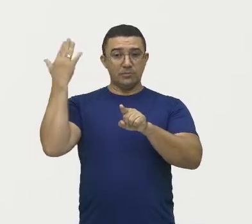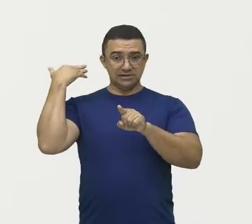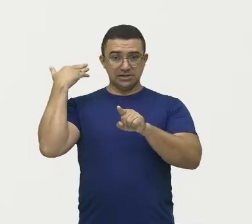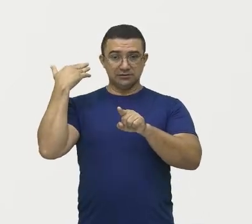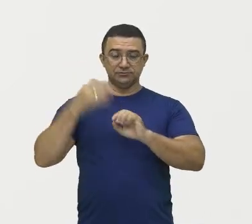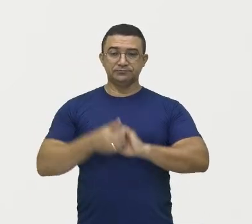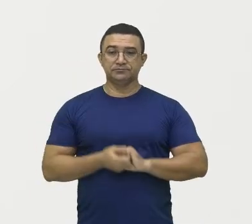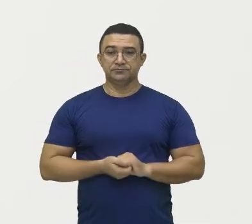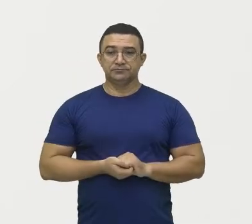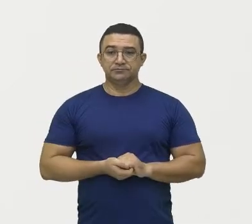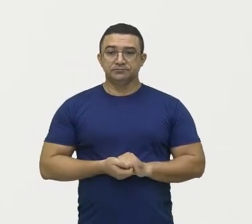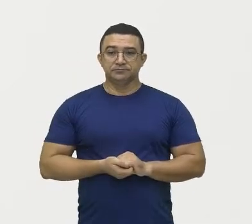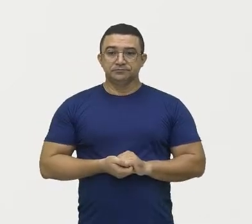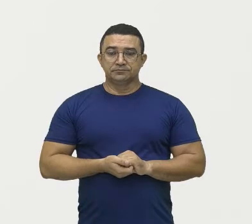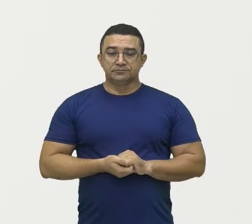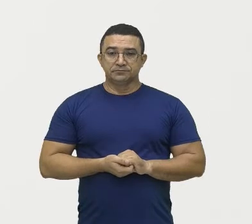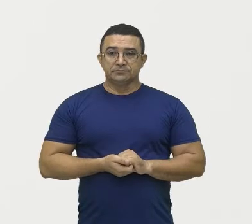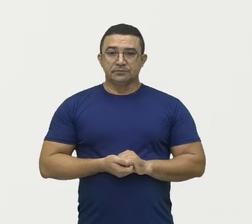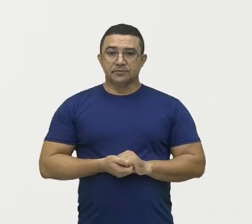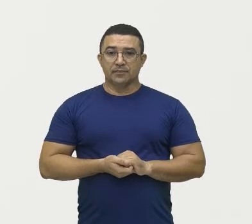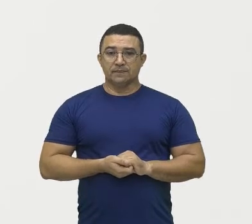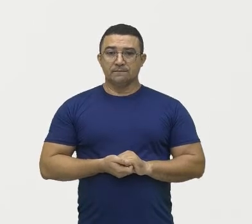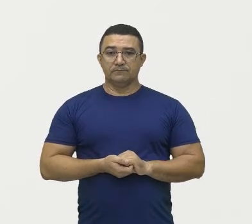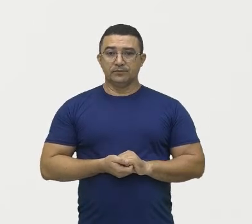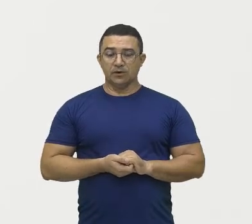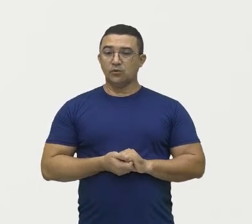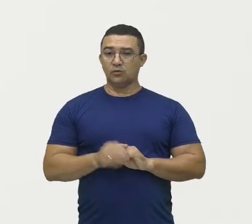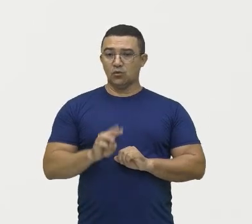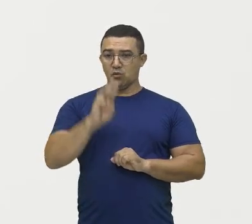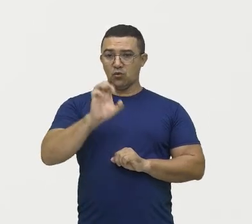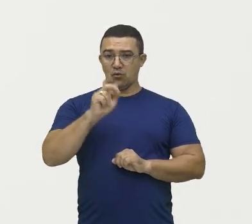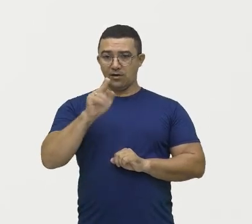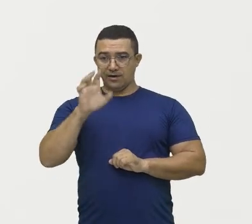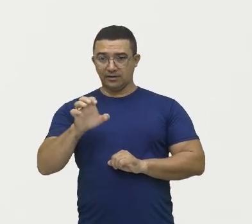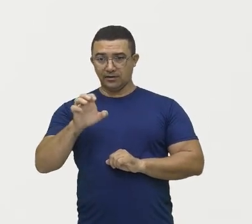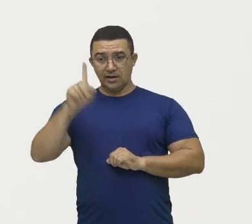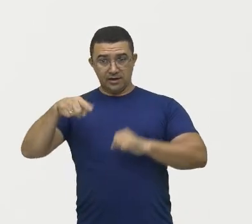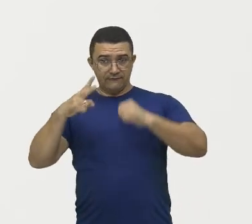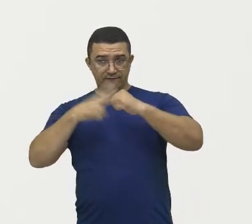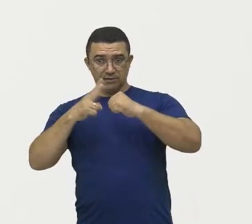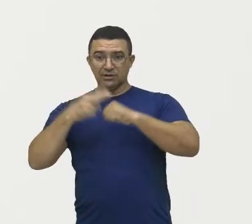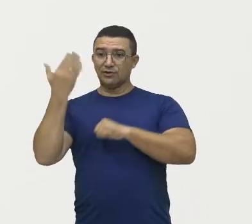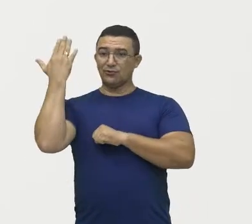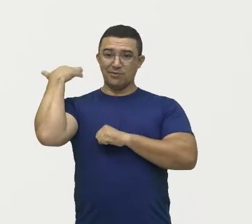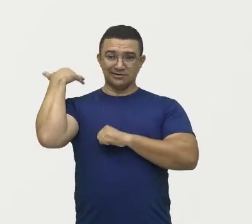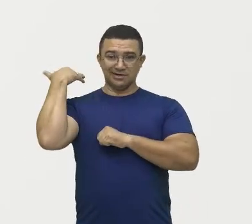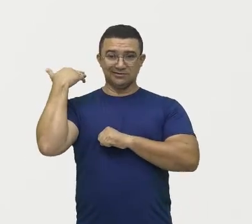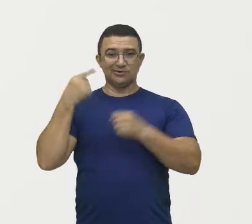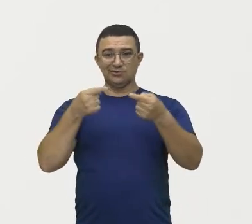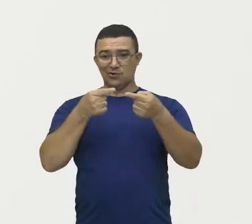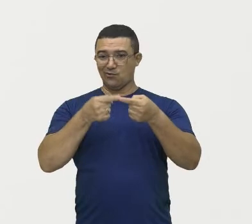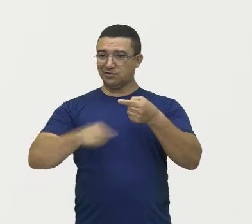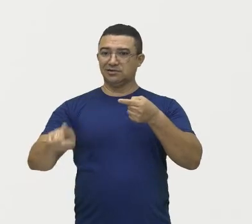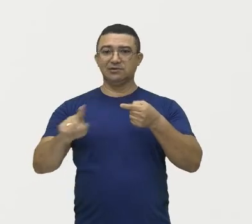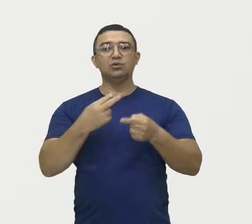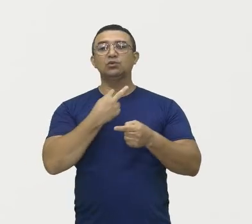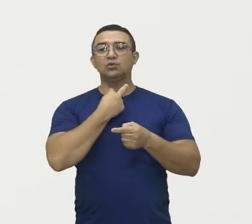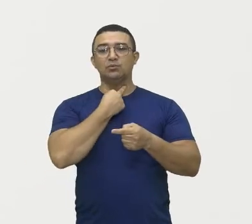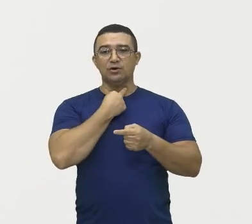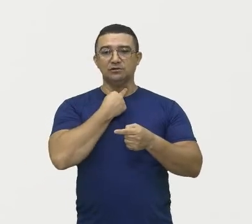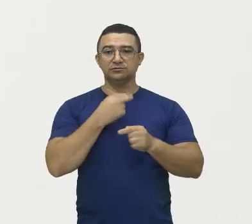verbo principal. Então o fato de ele estar no passado, então, né, nós já não descartamos aqui, tá? Porque eu